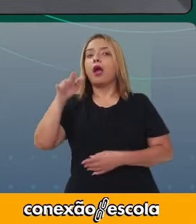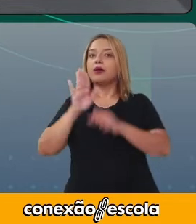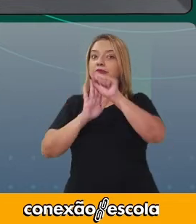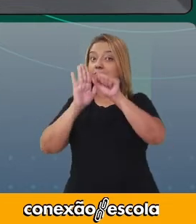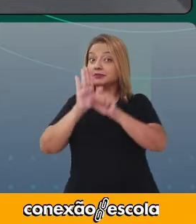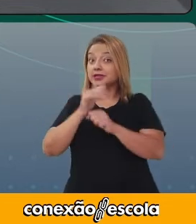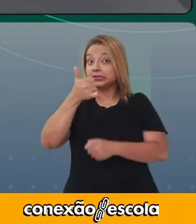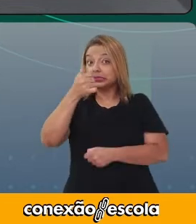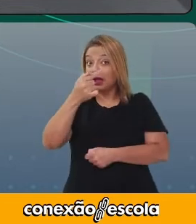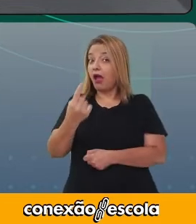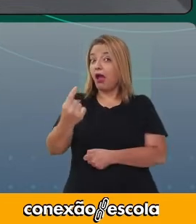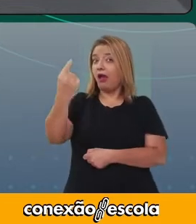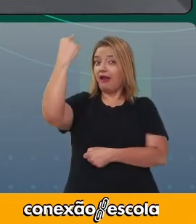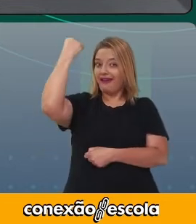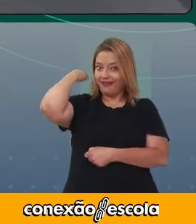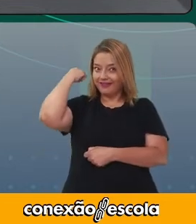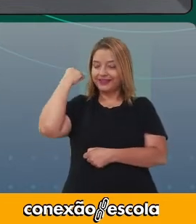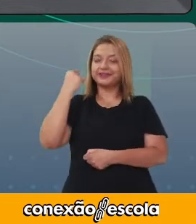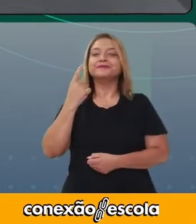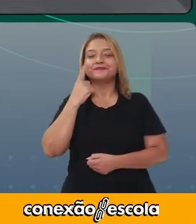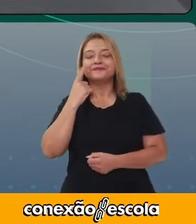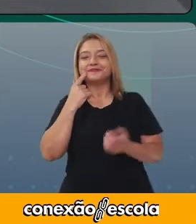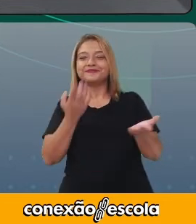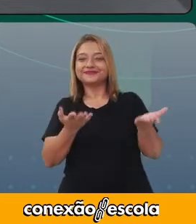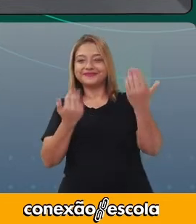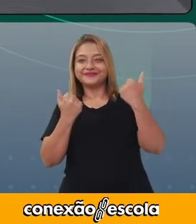século XVII. Vamos lá?